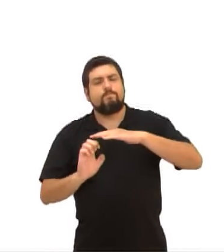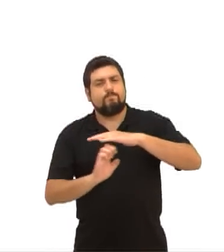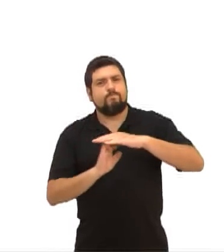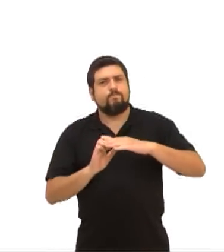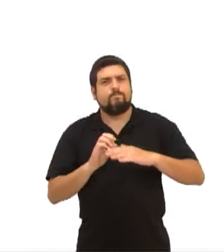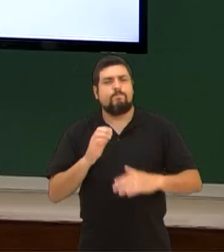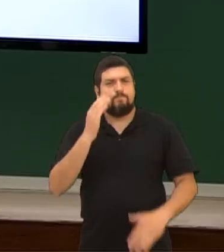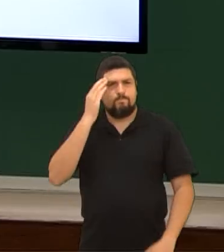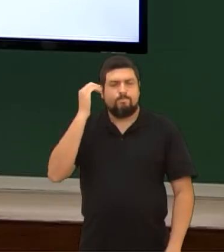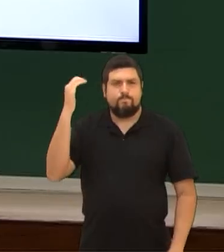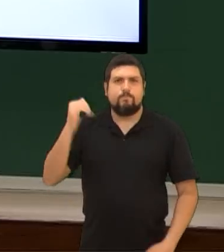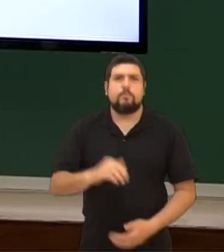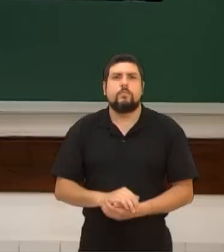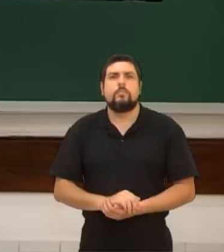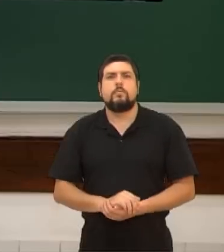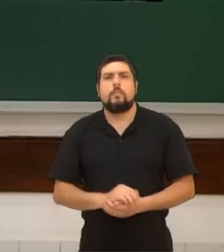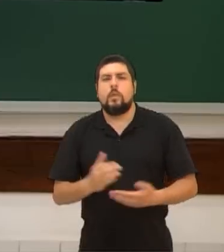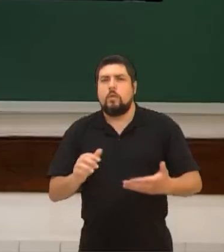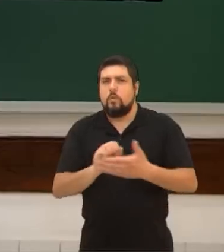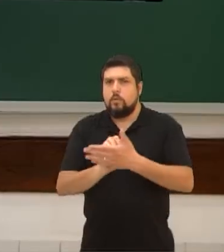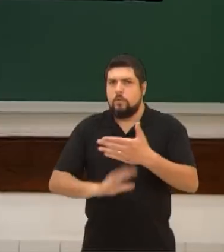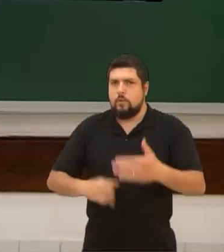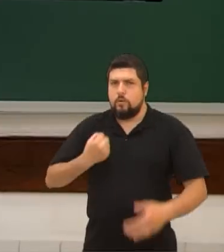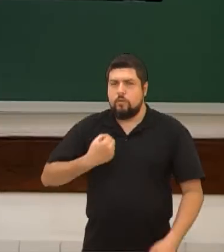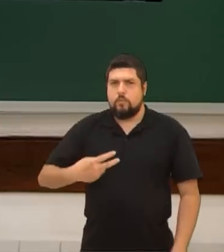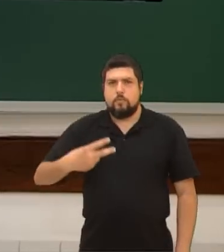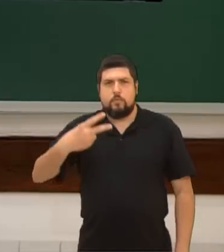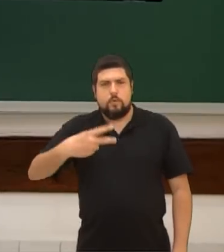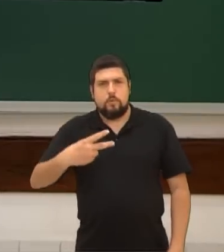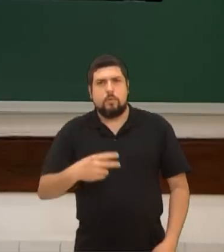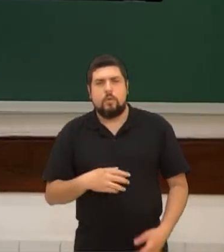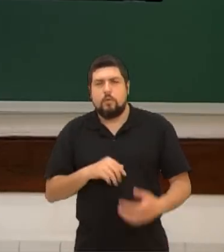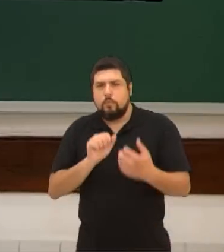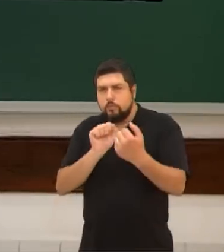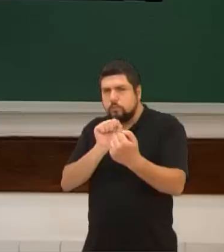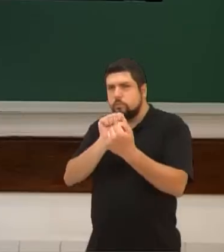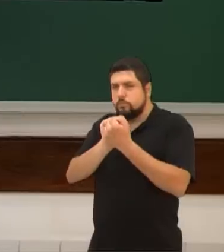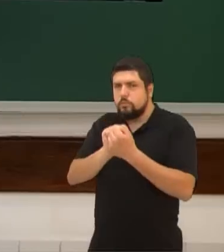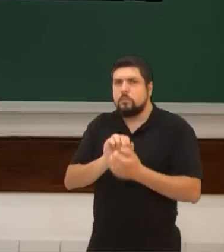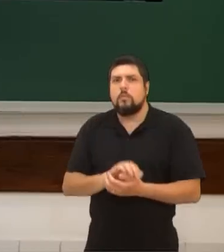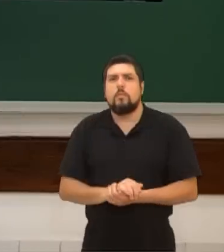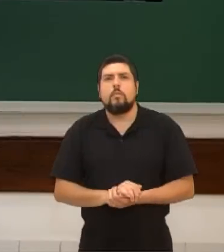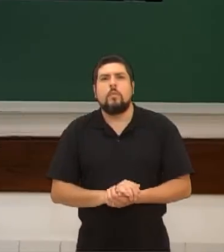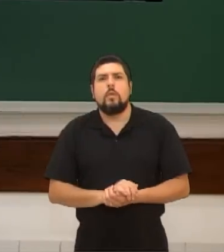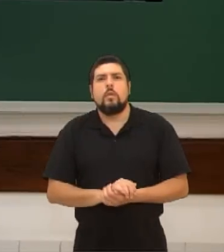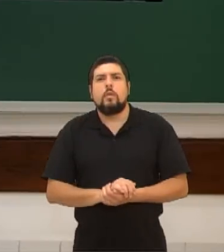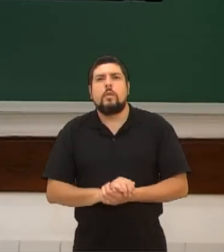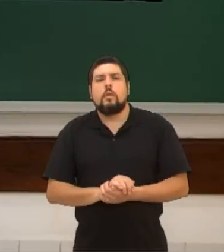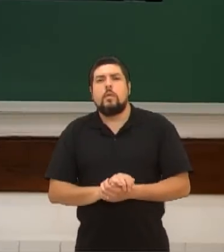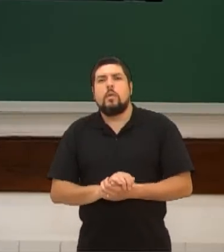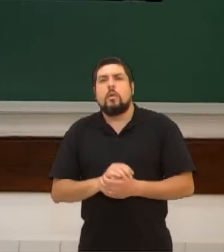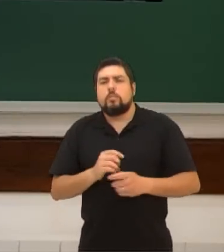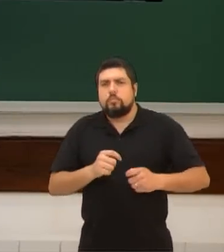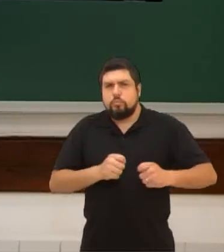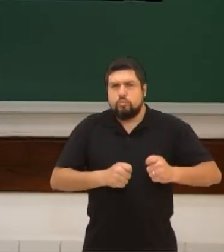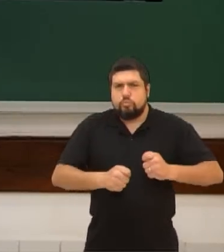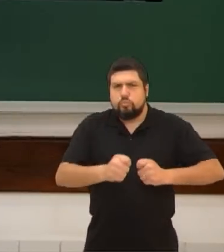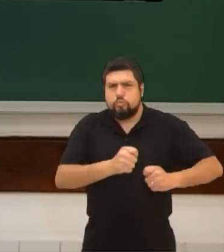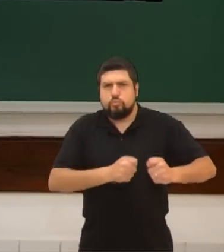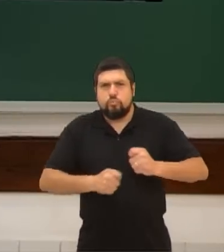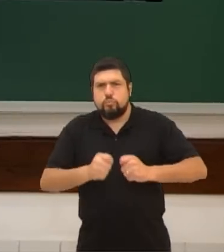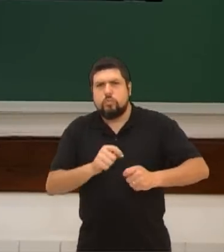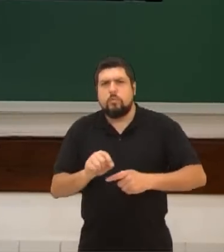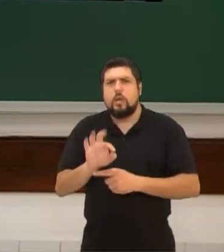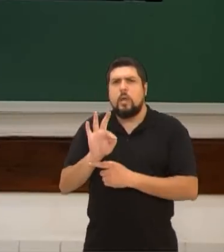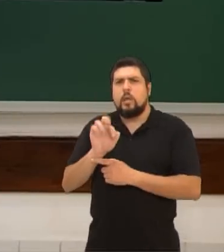reinado. Vamos aqui para a atividade 2. Fazem comigo essa atividade? Quais os resultados econômicos da